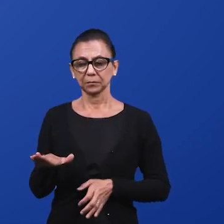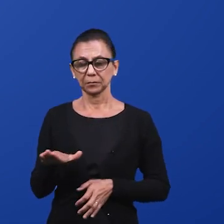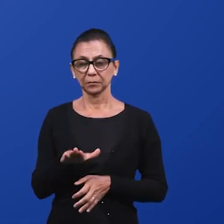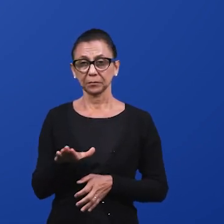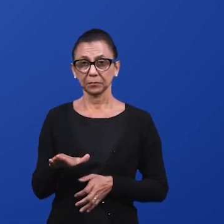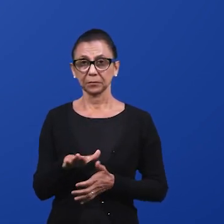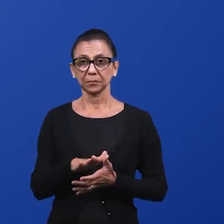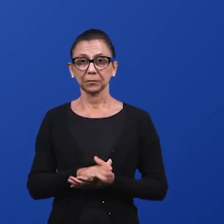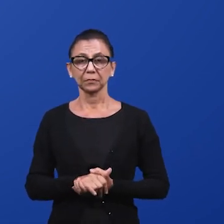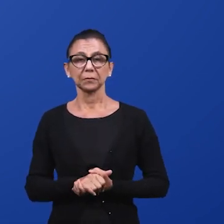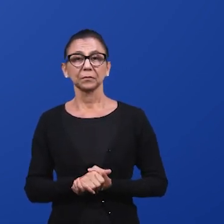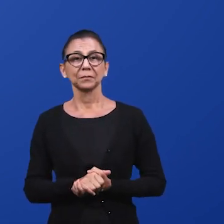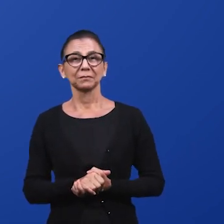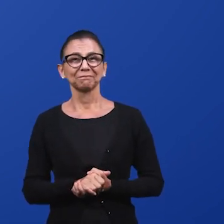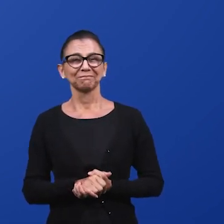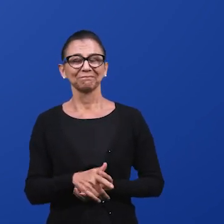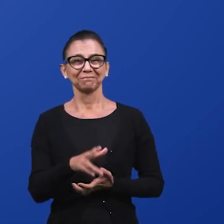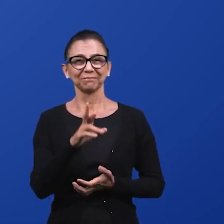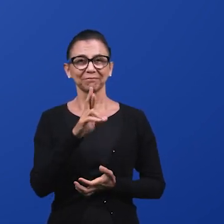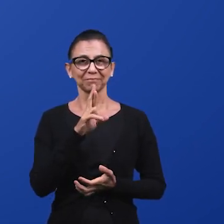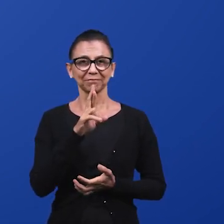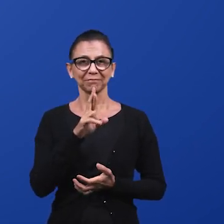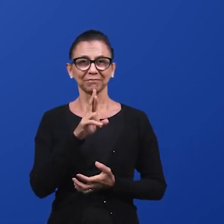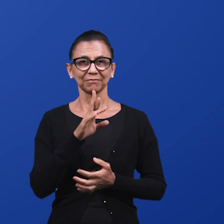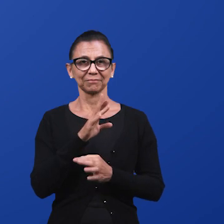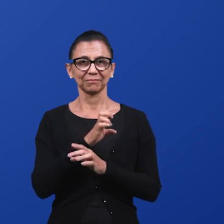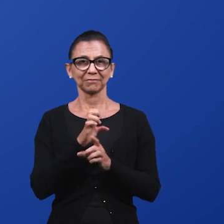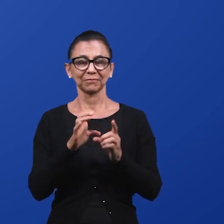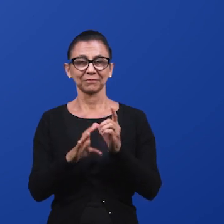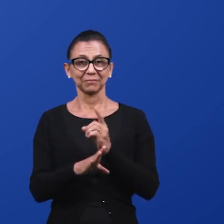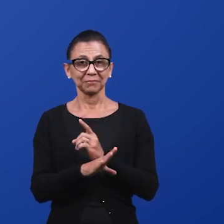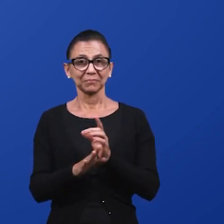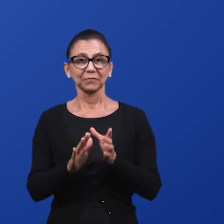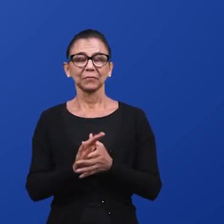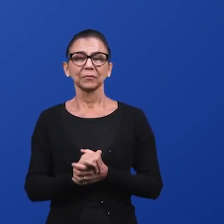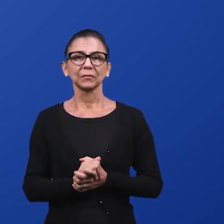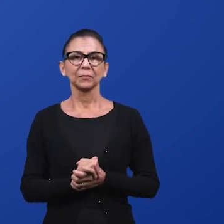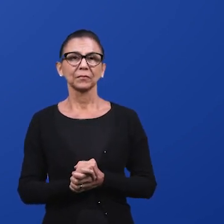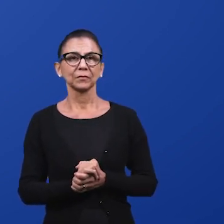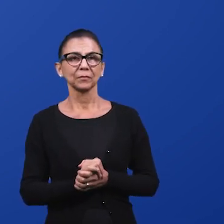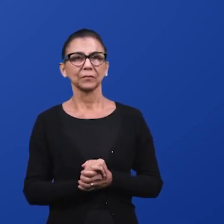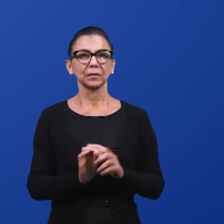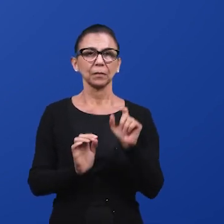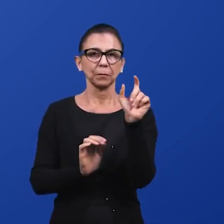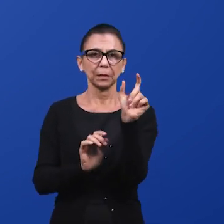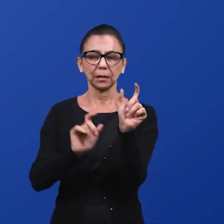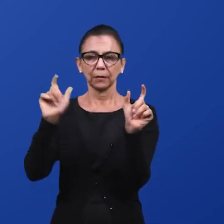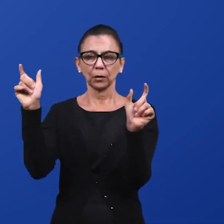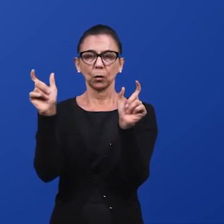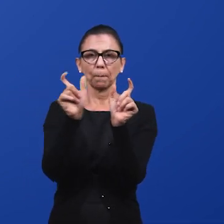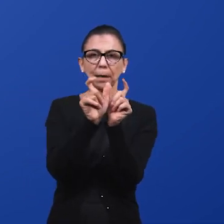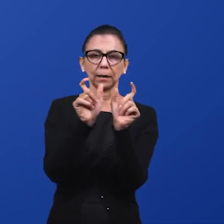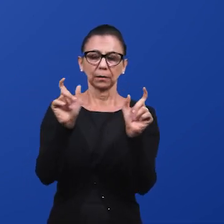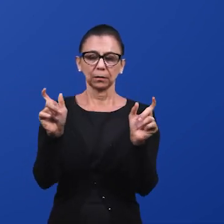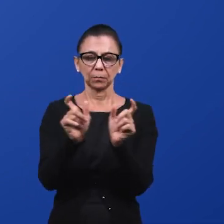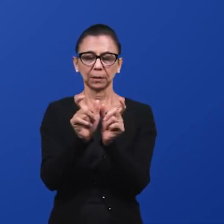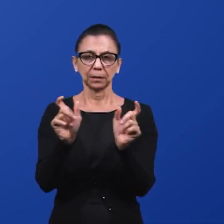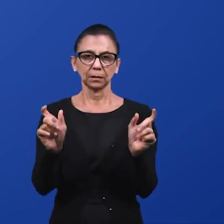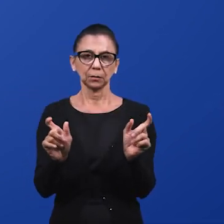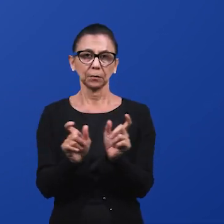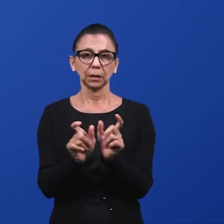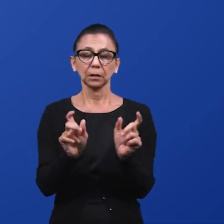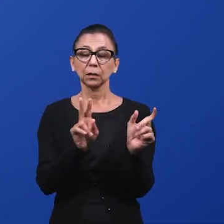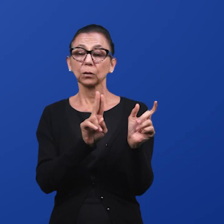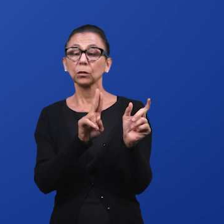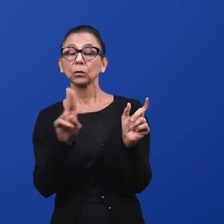dos intermediários. Irei responder a pergunta 8 da Escola Bíblica Dominical, que diz: complete a palavra abaixo, que dá